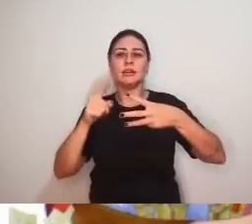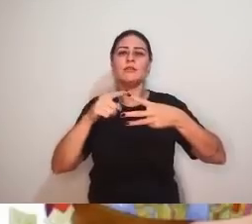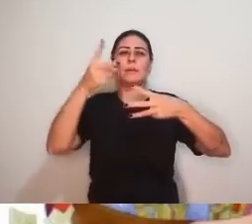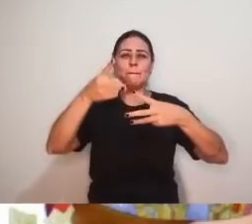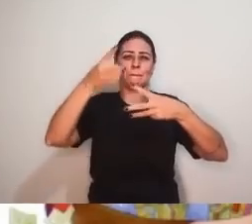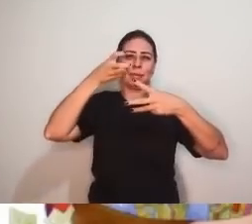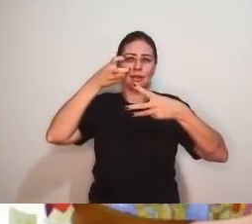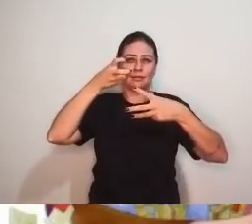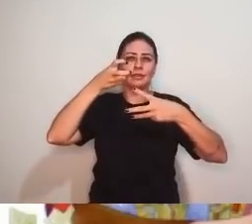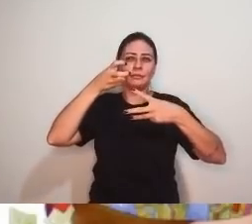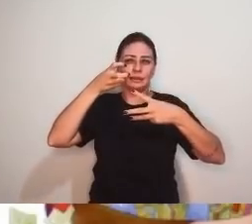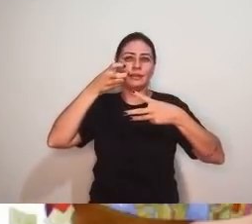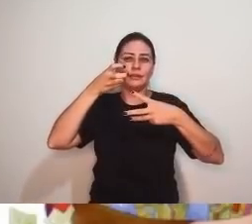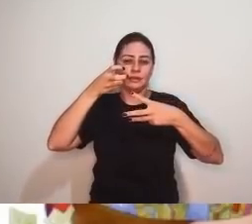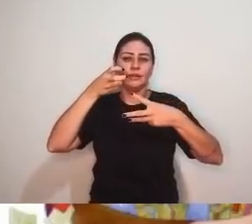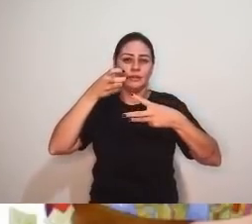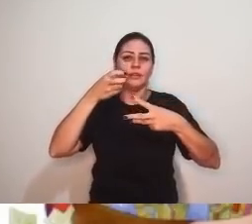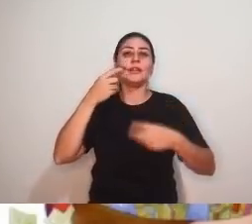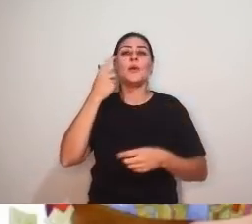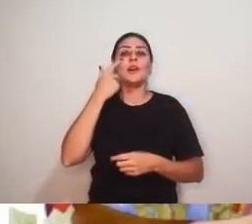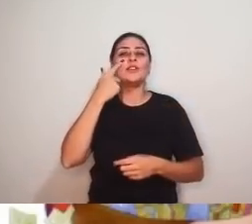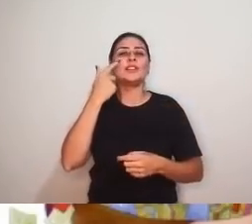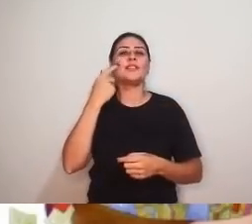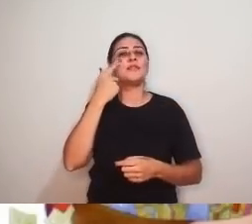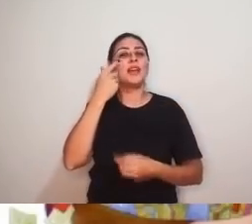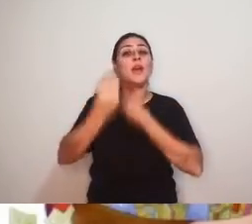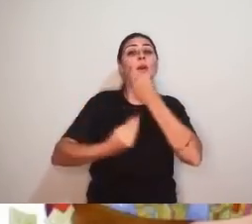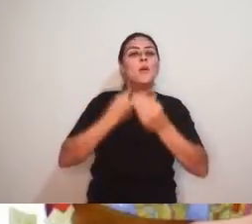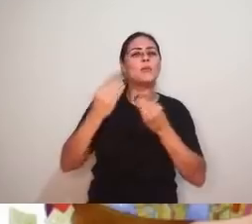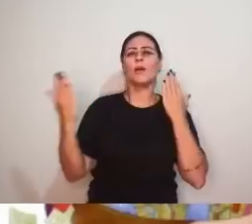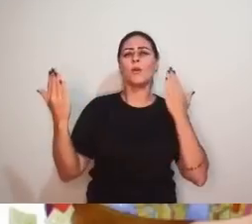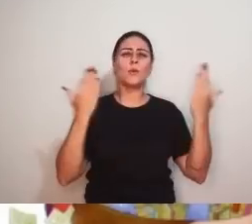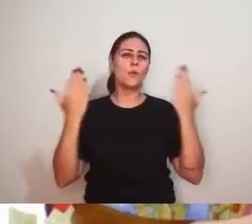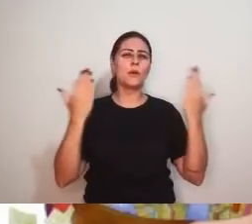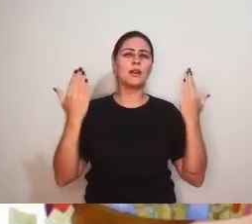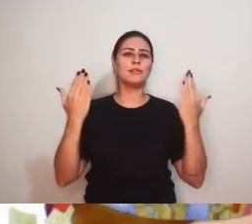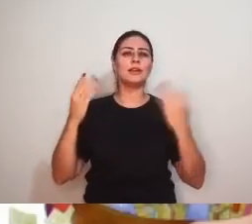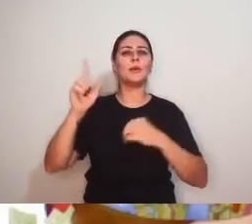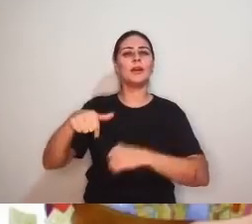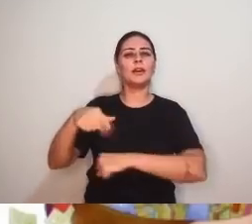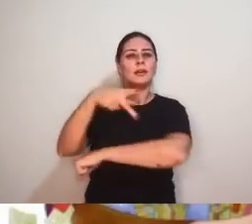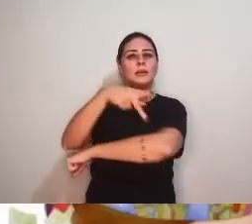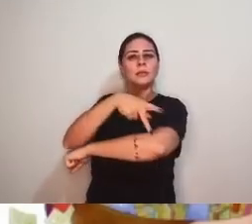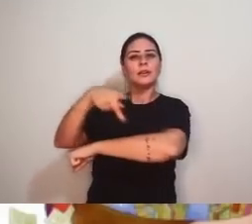etapas. Codificar ou perceber, que se a gente fizer um paralelo lá com a